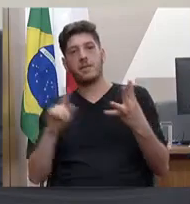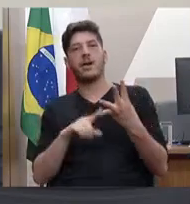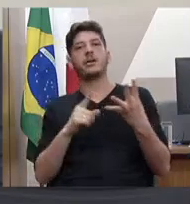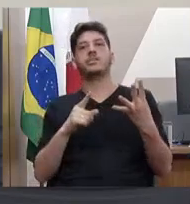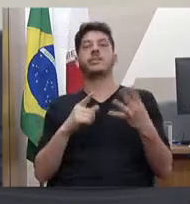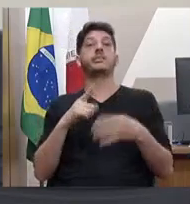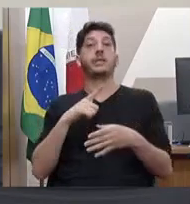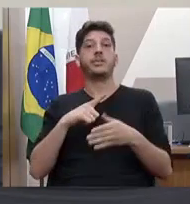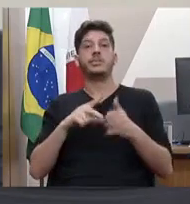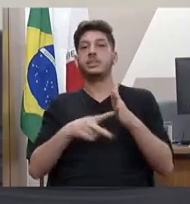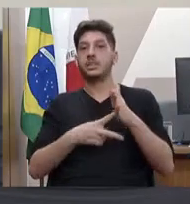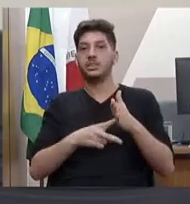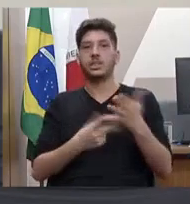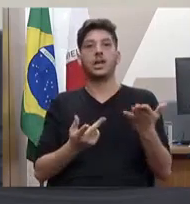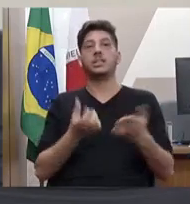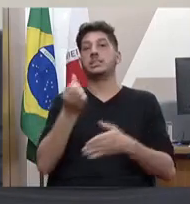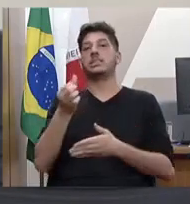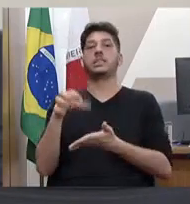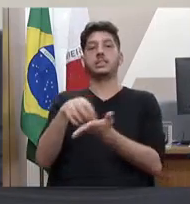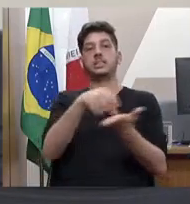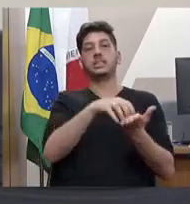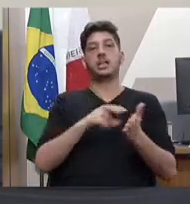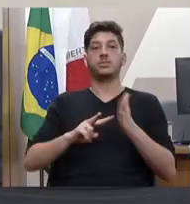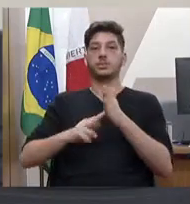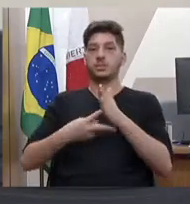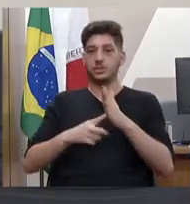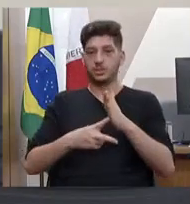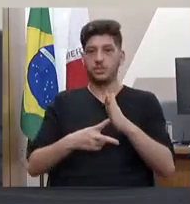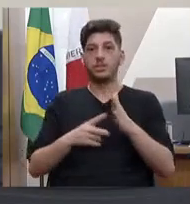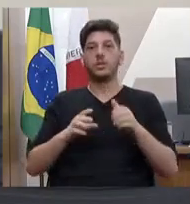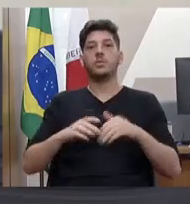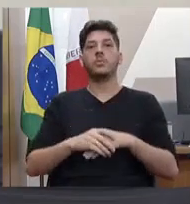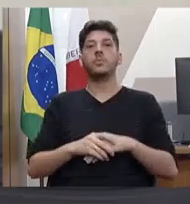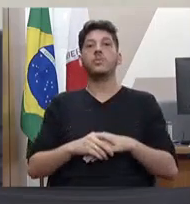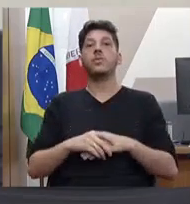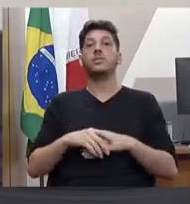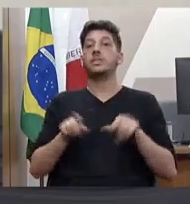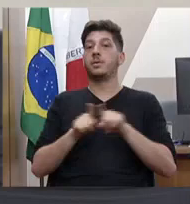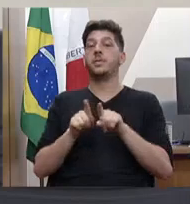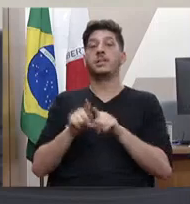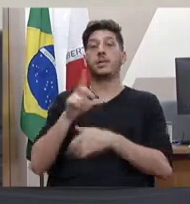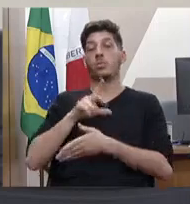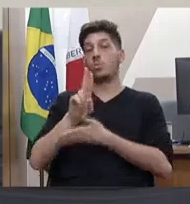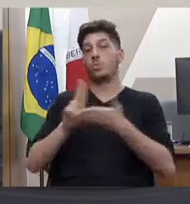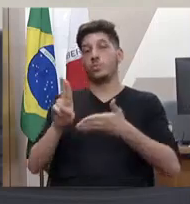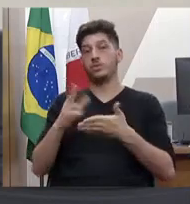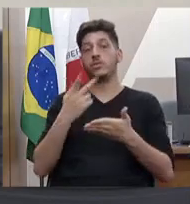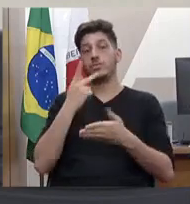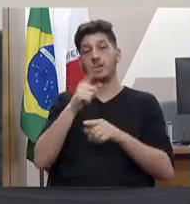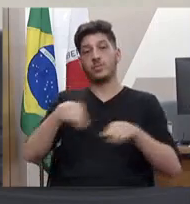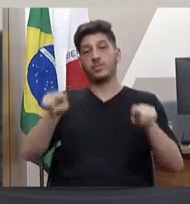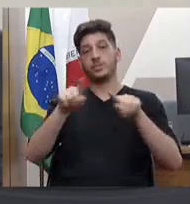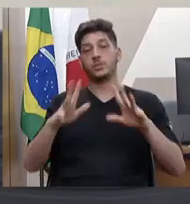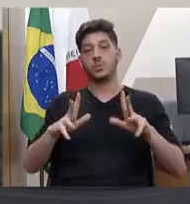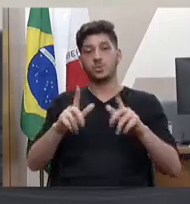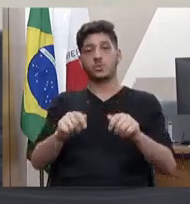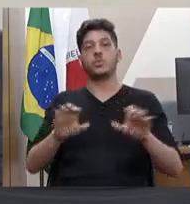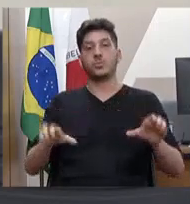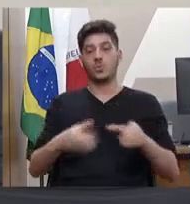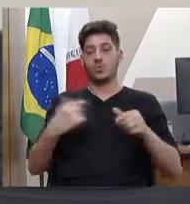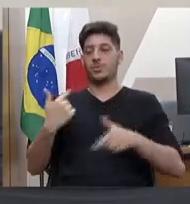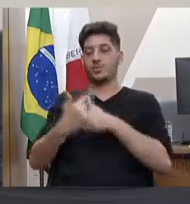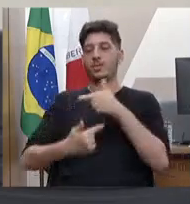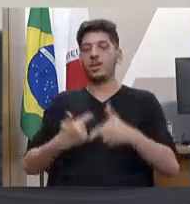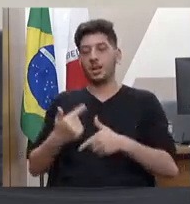associações seis centrais sindicais aumentamos né três universidades quer dizer para todos também que a comissão de trabalho como